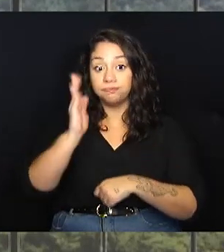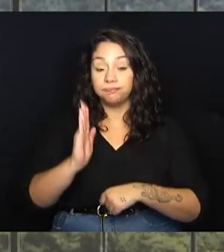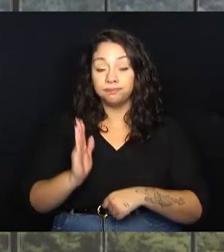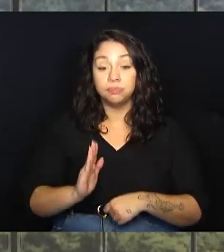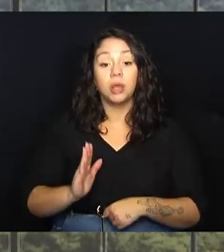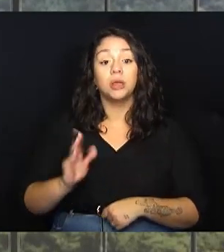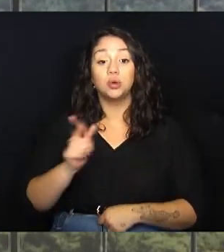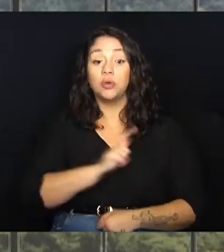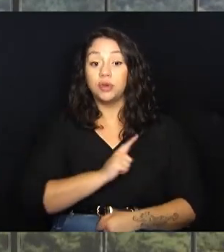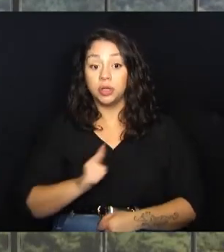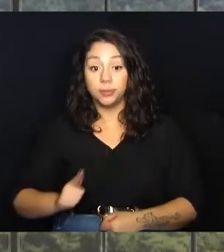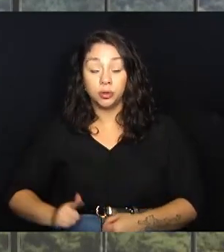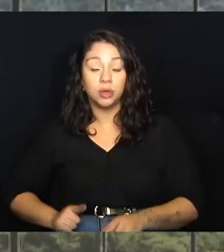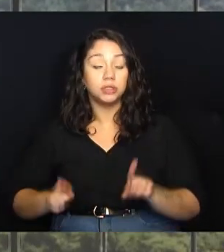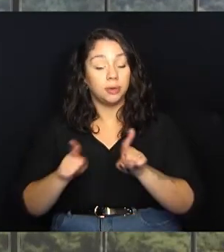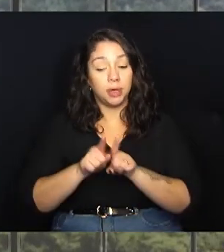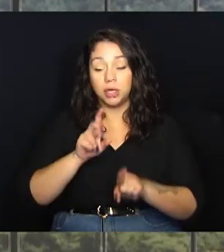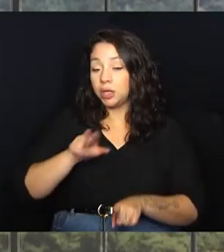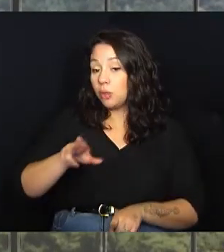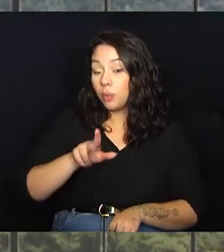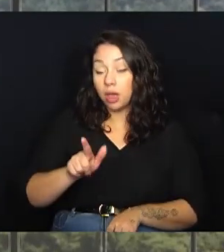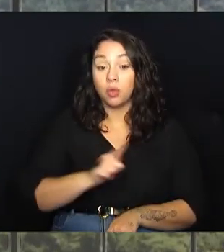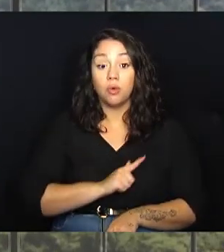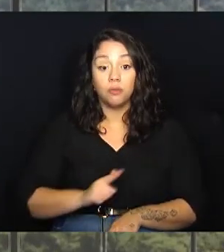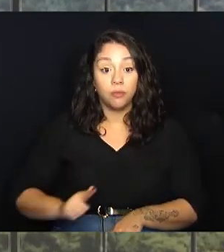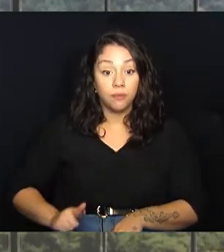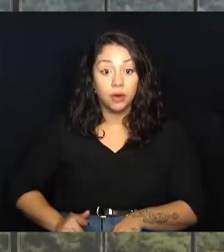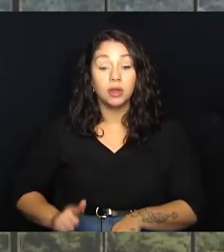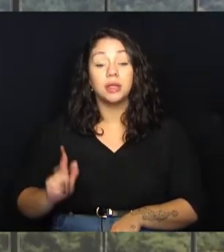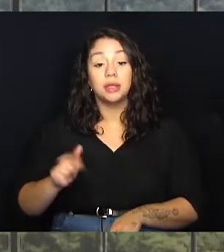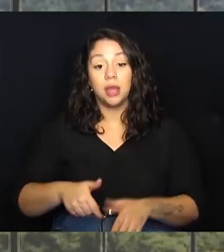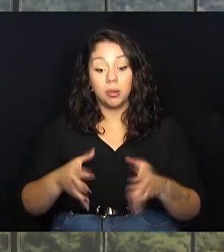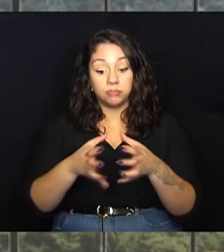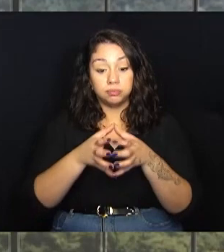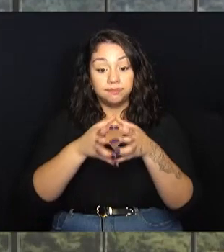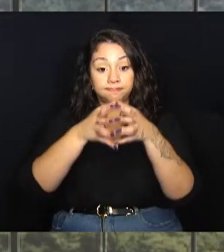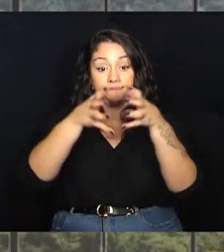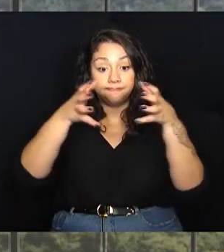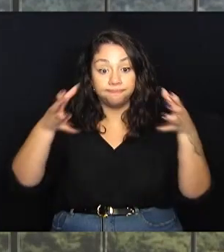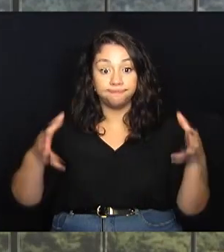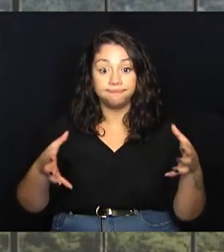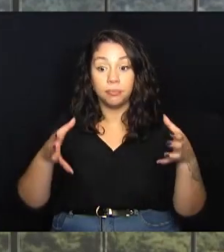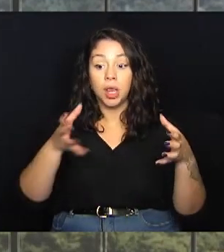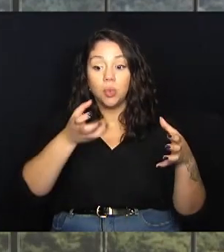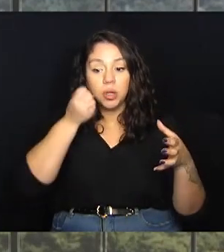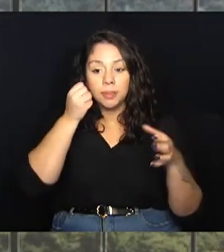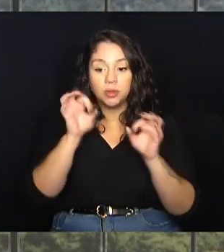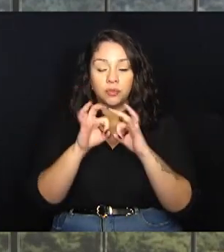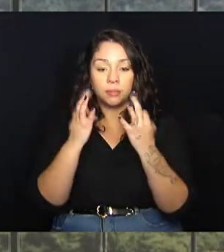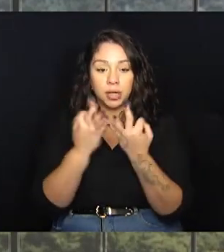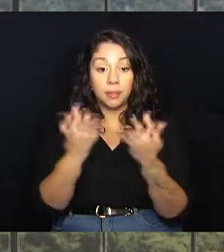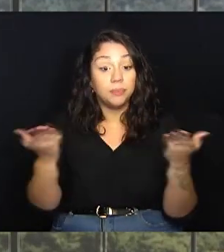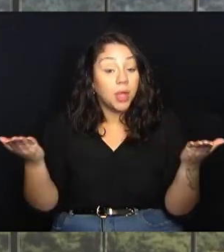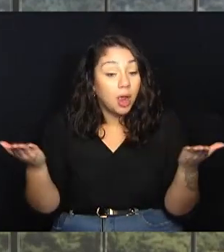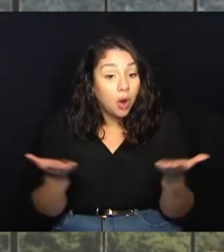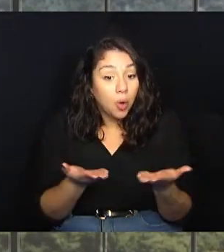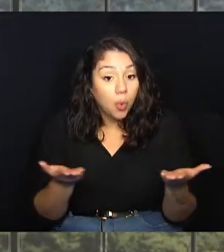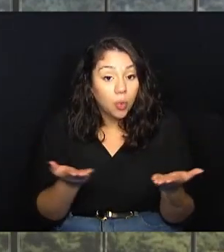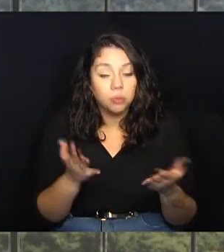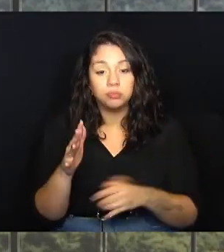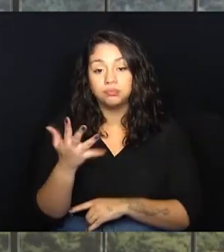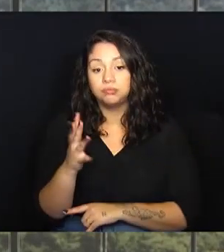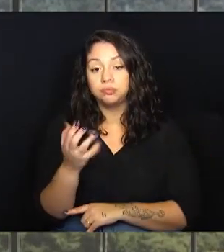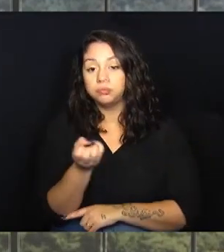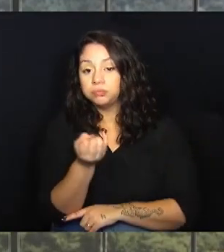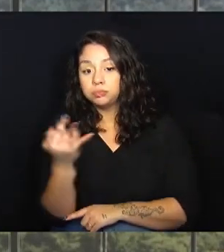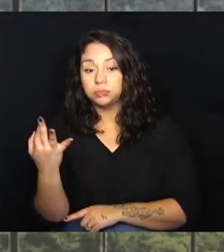não governamentais, unidos para promover a ampliação do acolhimento familiar no Brasil. Atualmente, a média é de